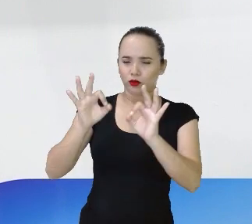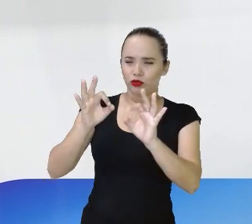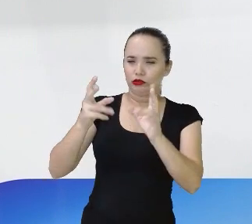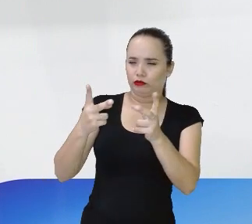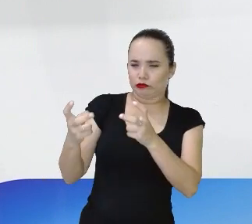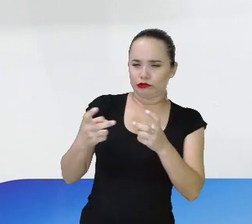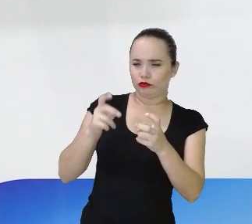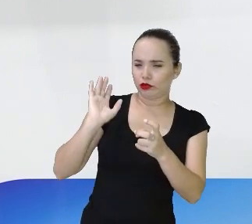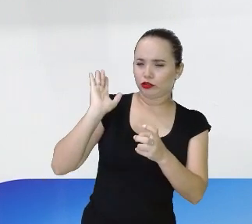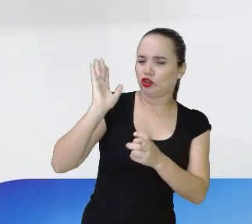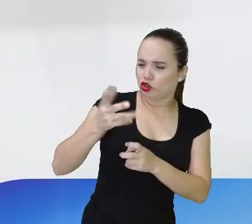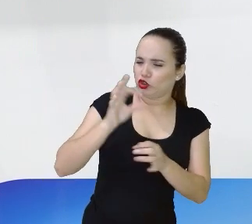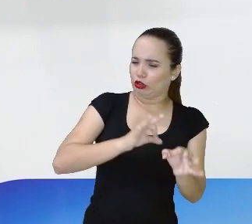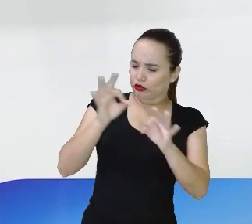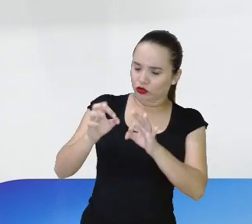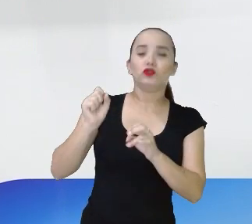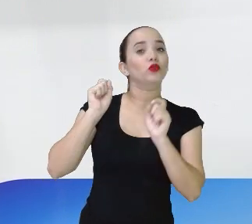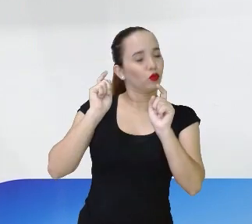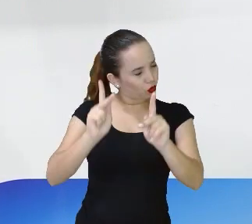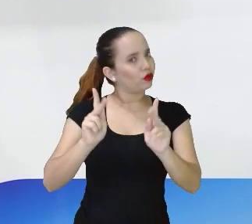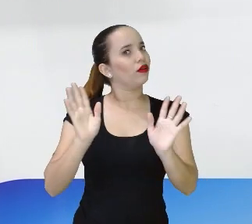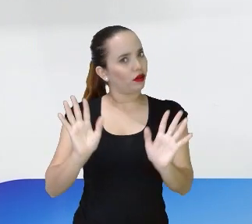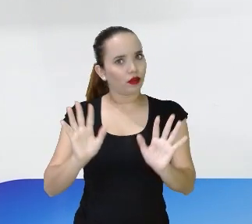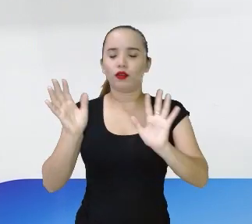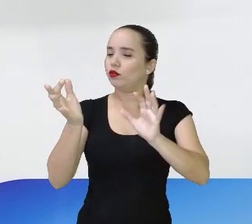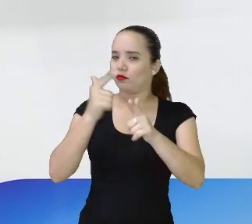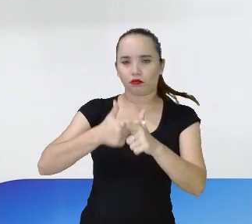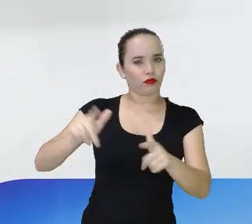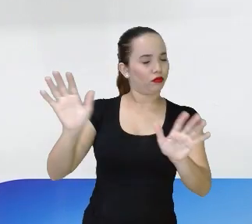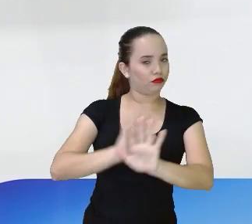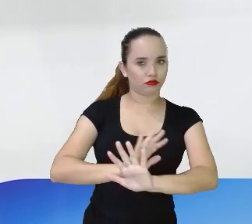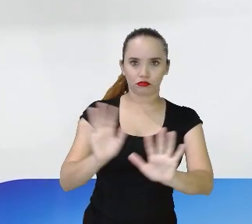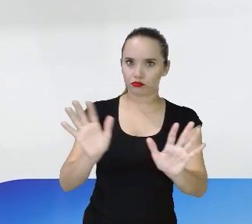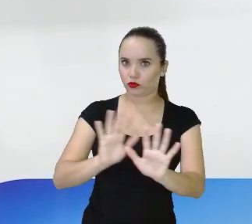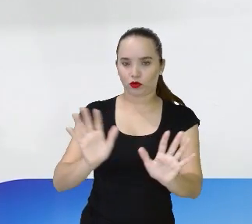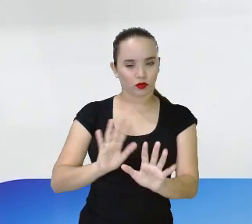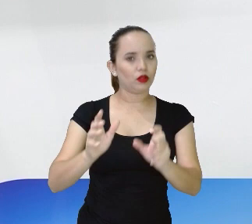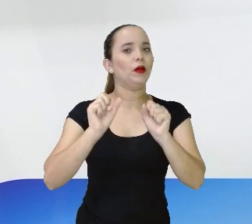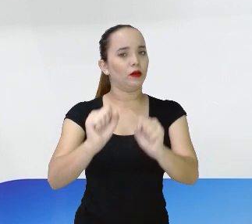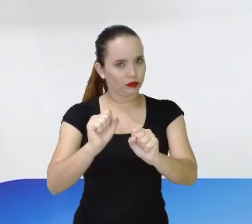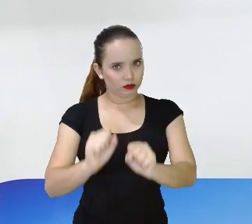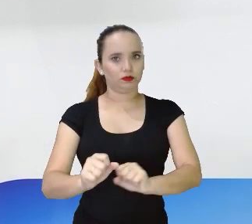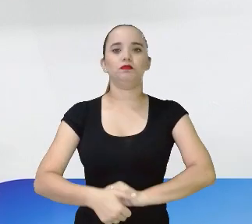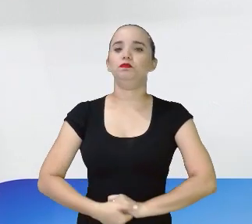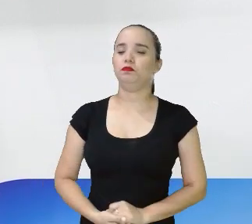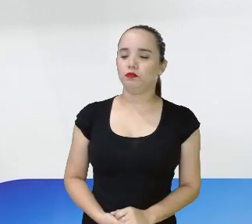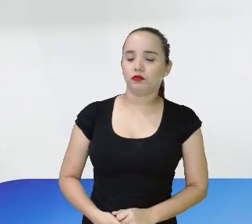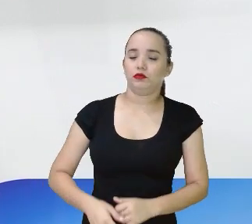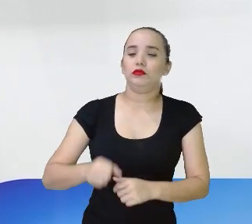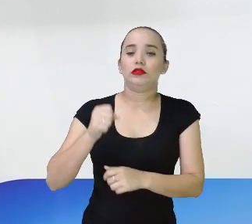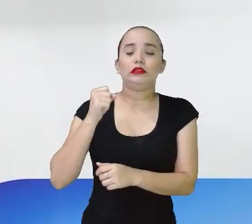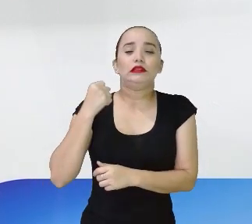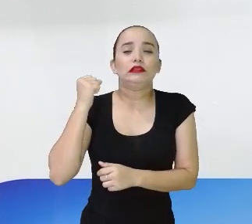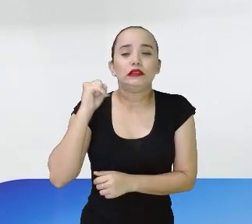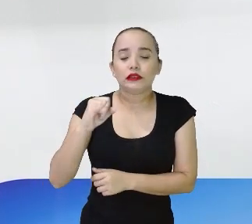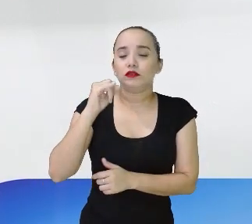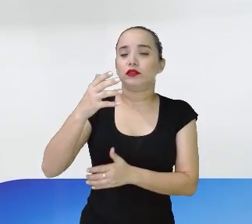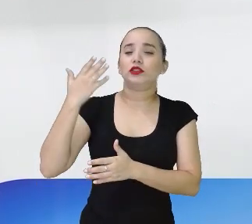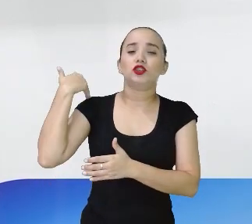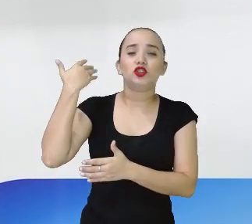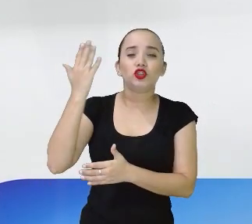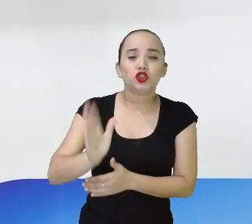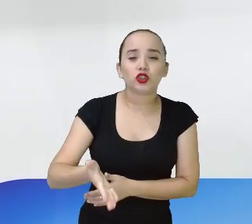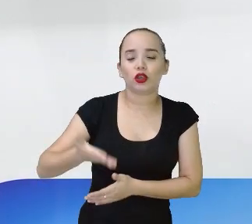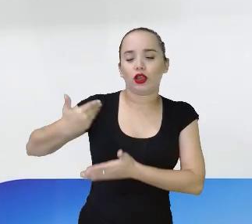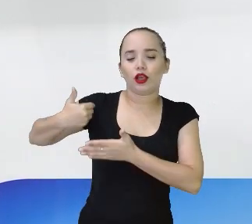já trabalhou. Pode ser que você já tenha visto, não é? Principalmente aqueles que nos acompanham desde o início. E a gente